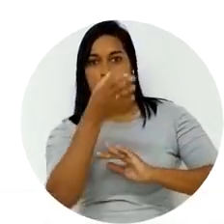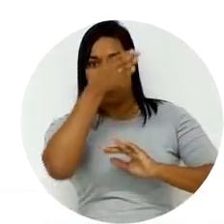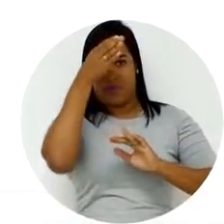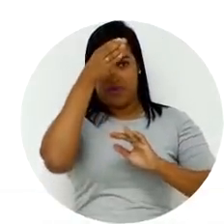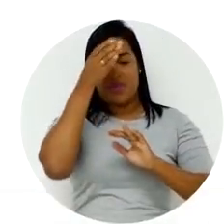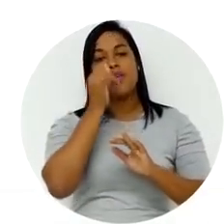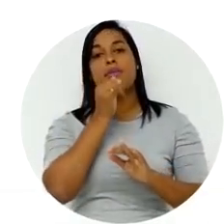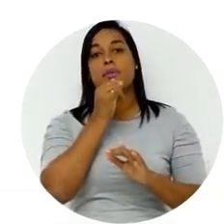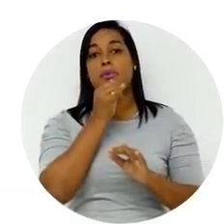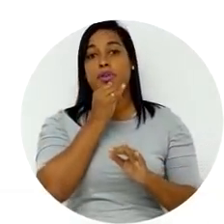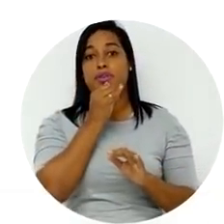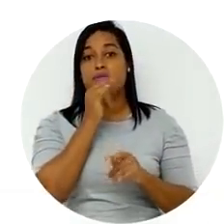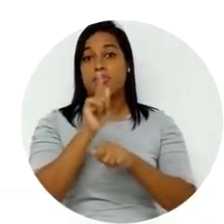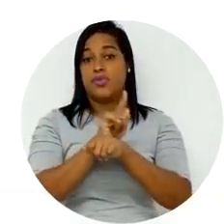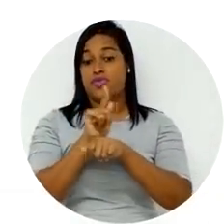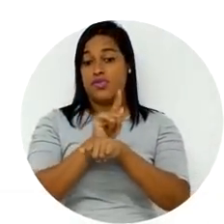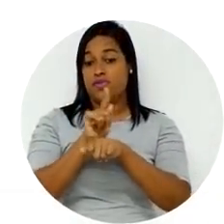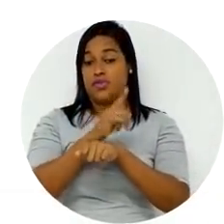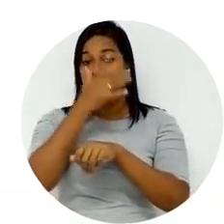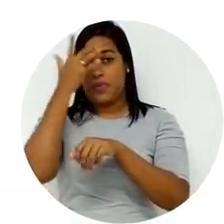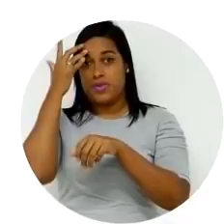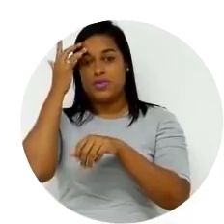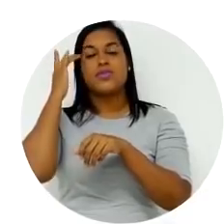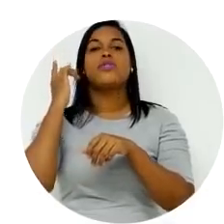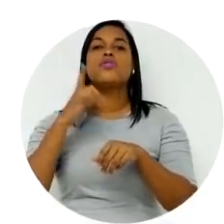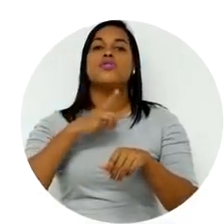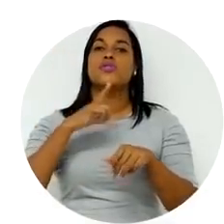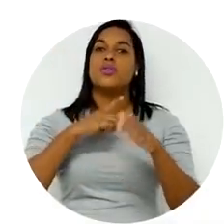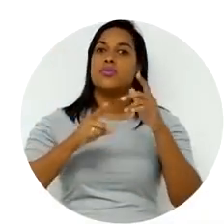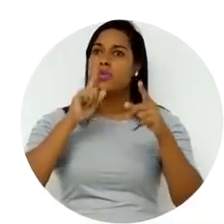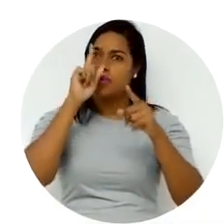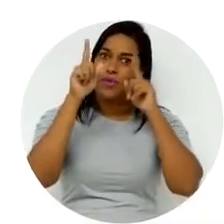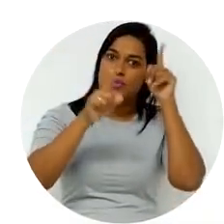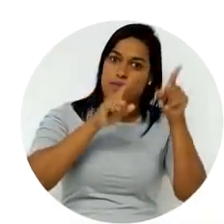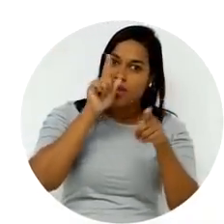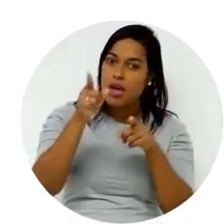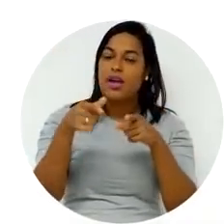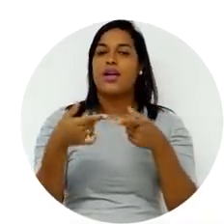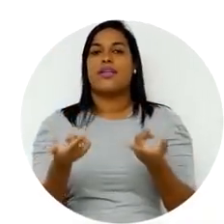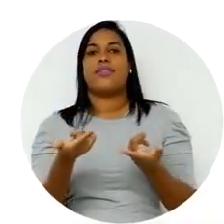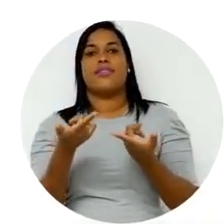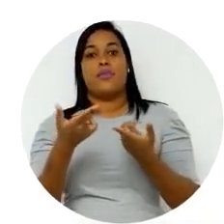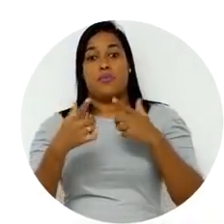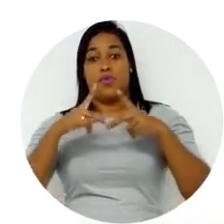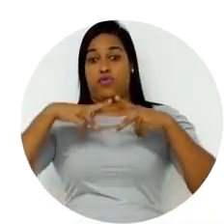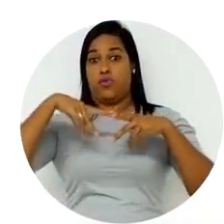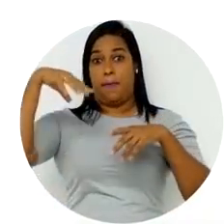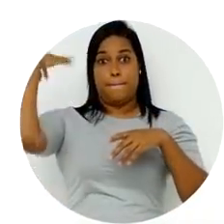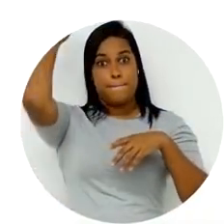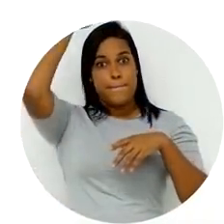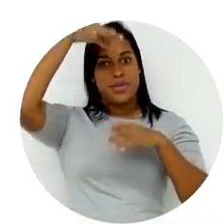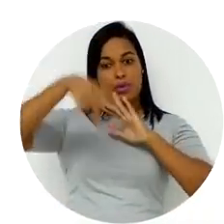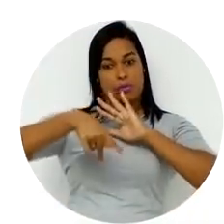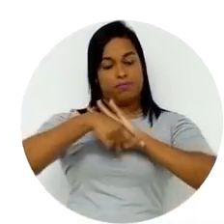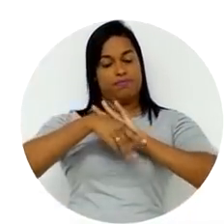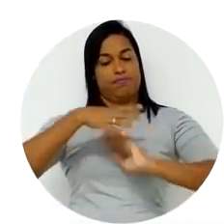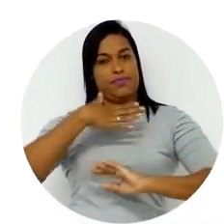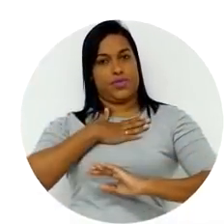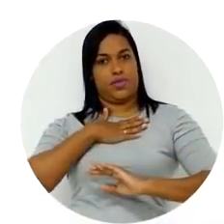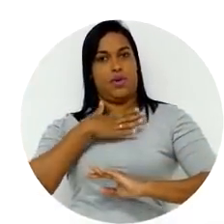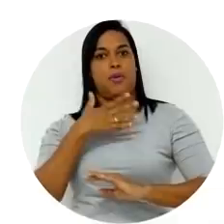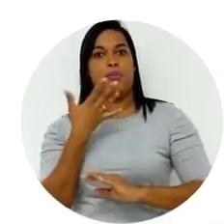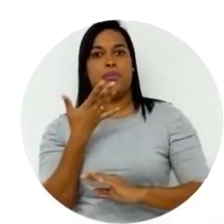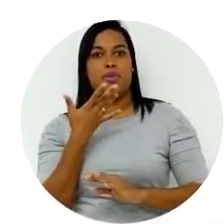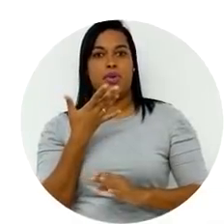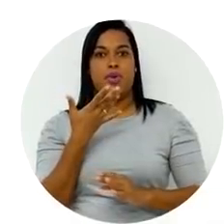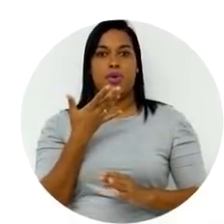Por exemplo, em gestão de pessoas, nós temos criatividade, um espírito empreendedor, não é?